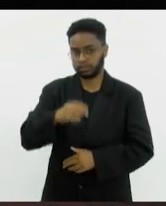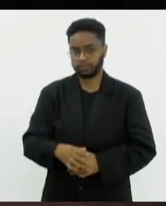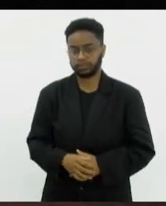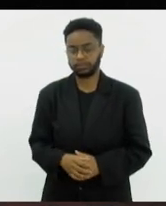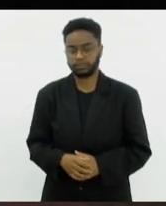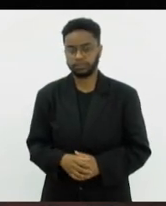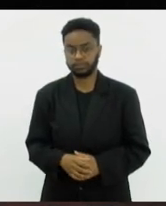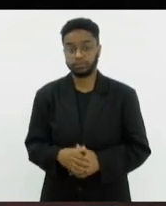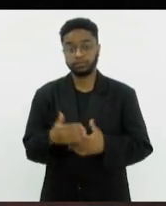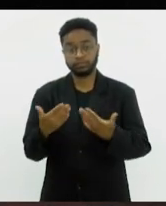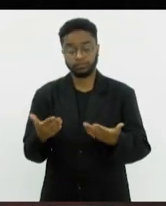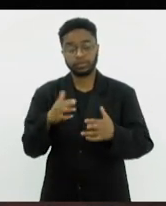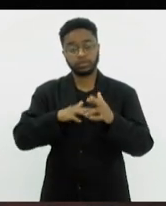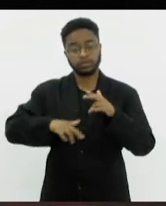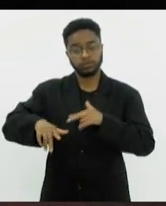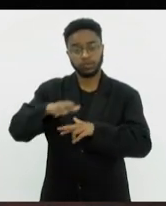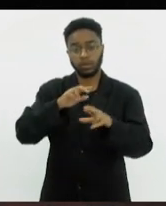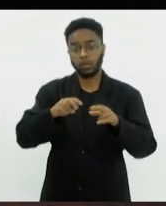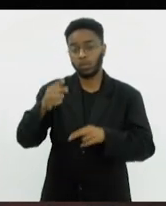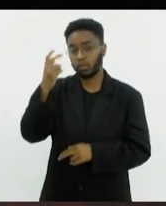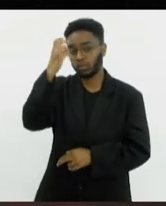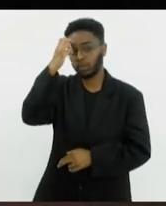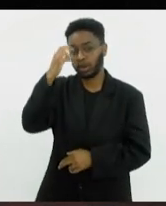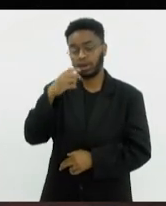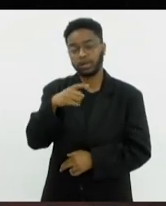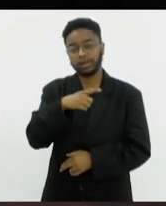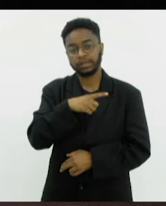A diversidade cultural tem